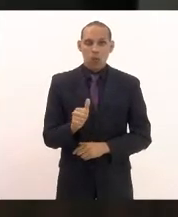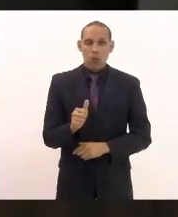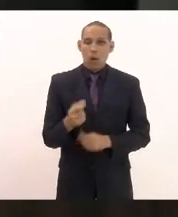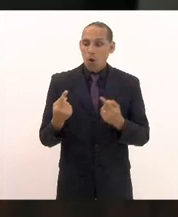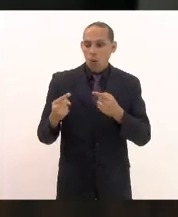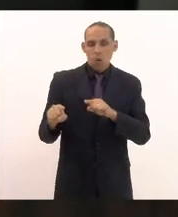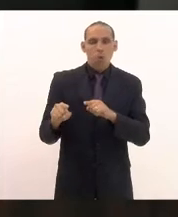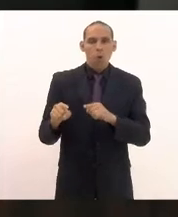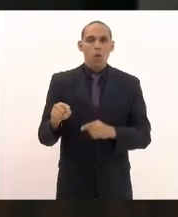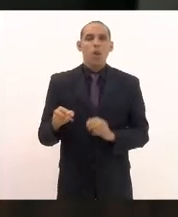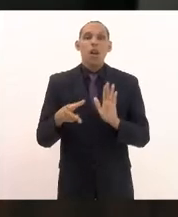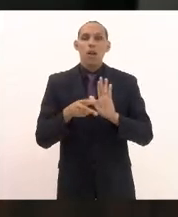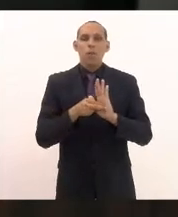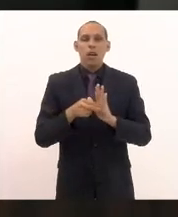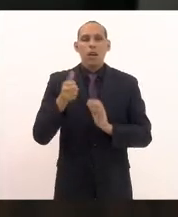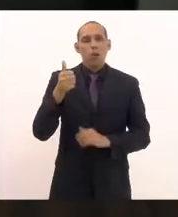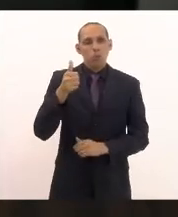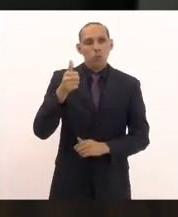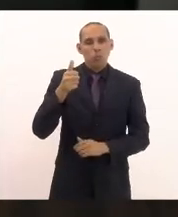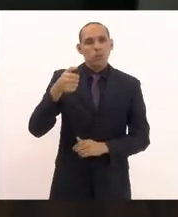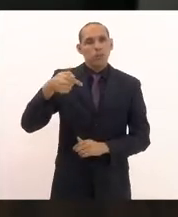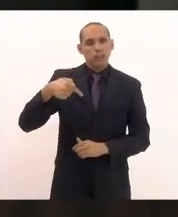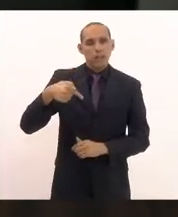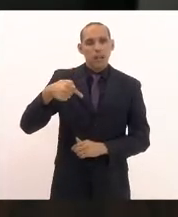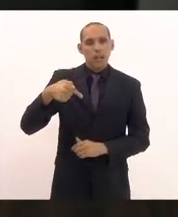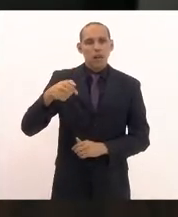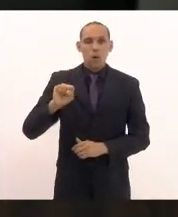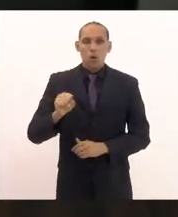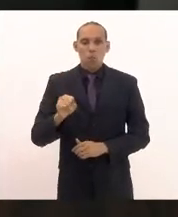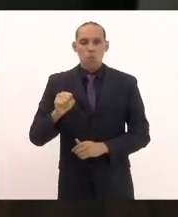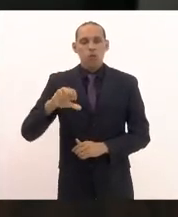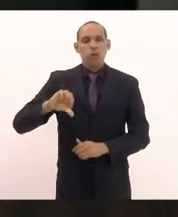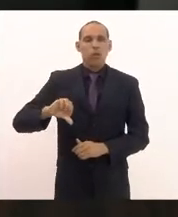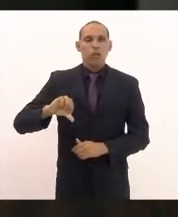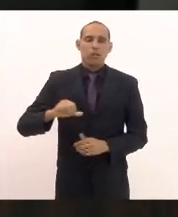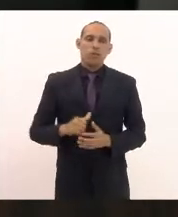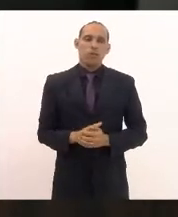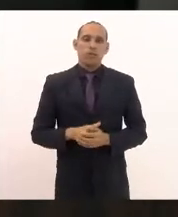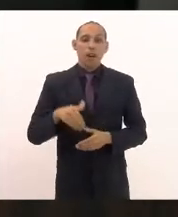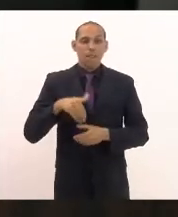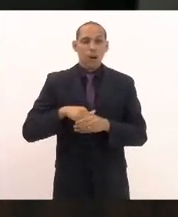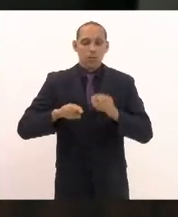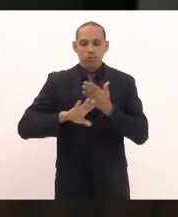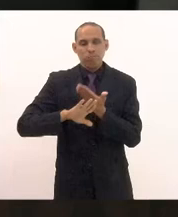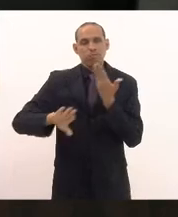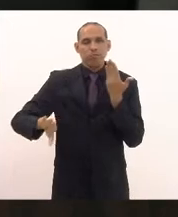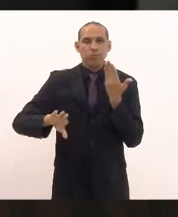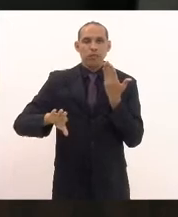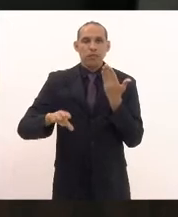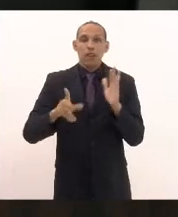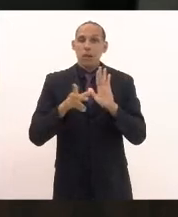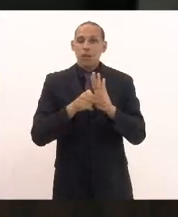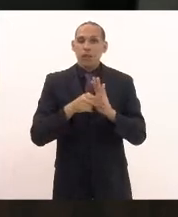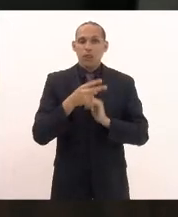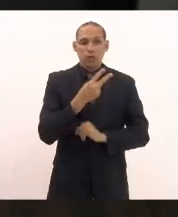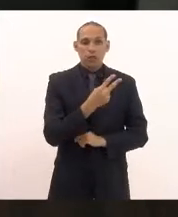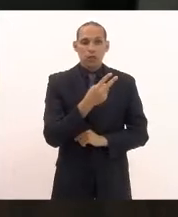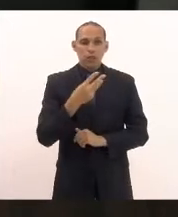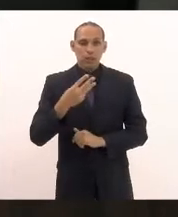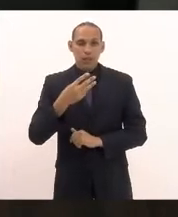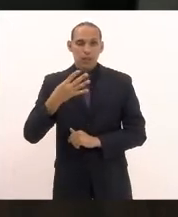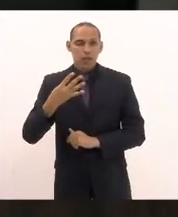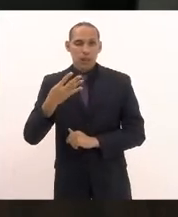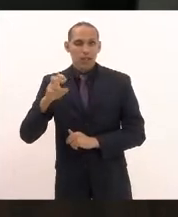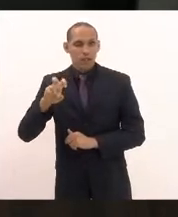às emendas número 1, número 7, número 8 e número 9. Com voto em separado, favorável às emendas número 2, 3,